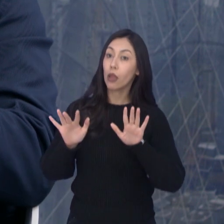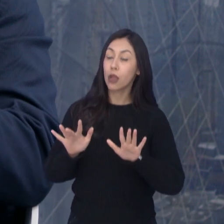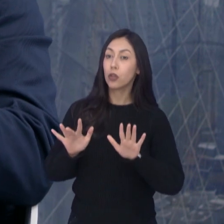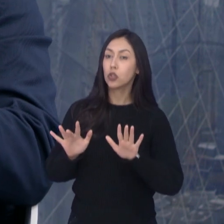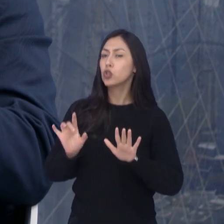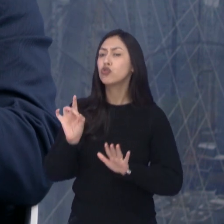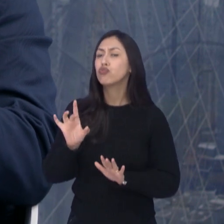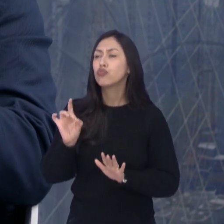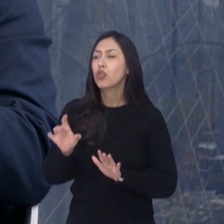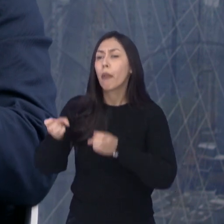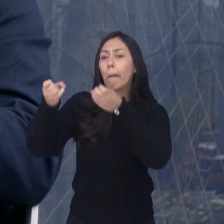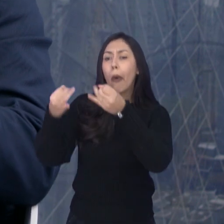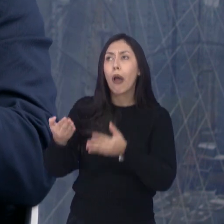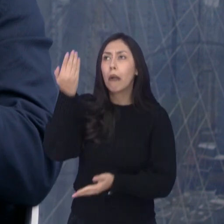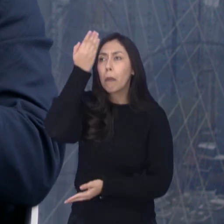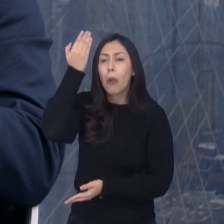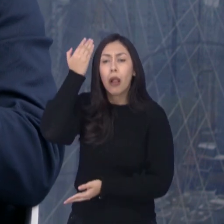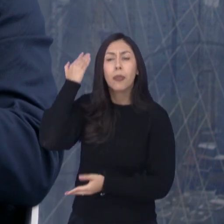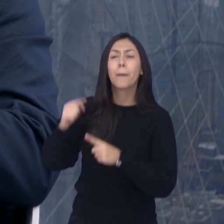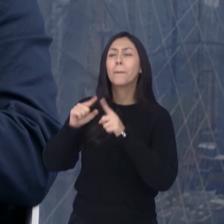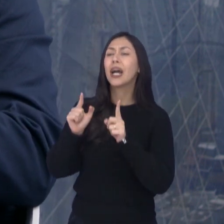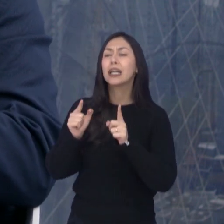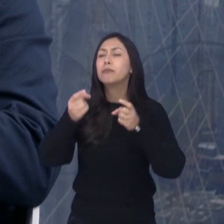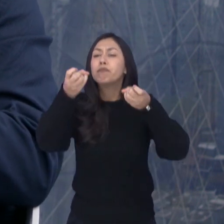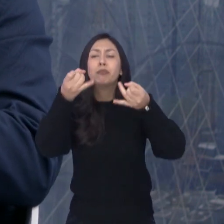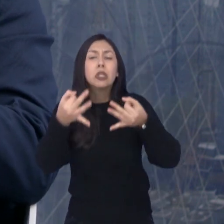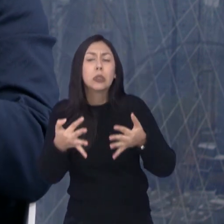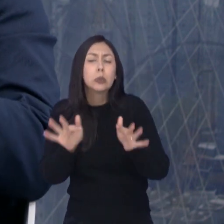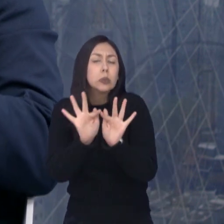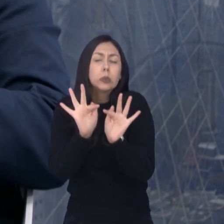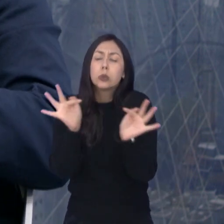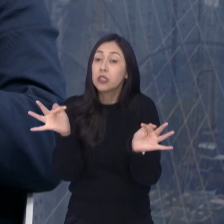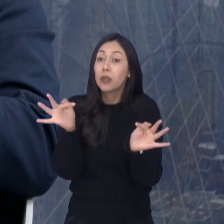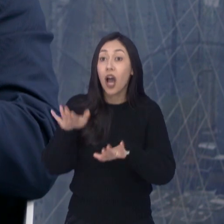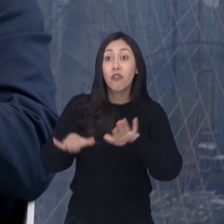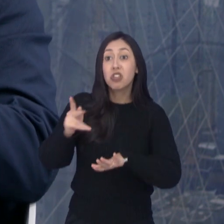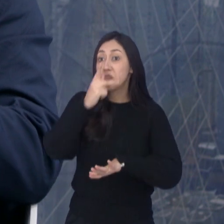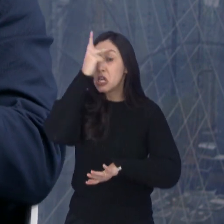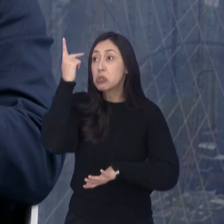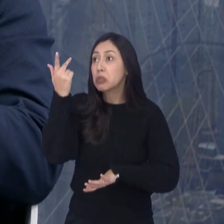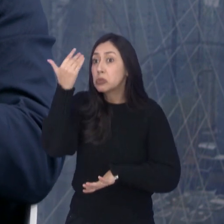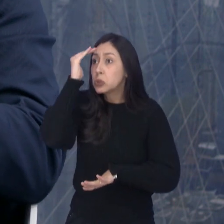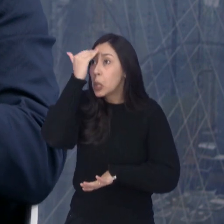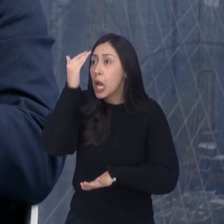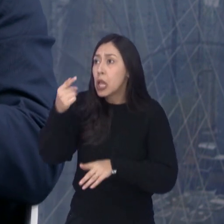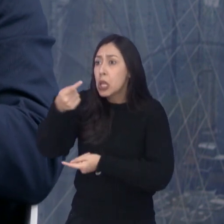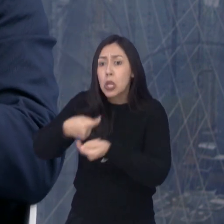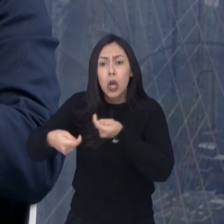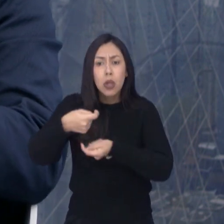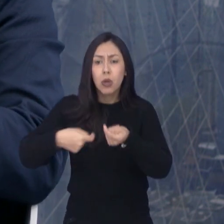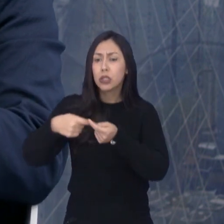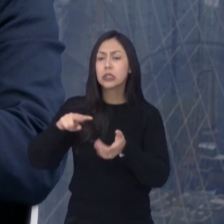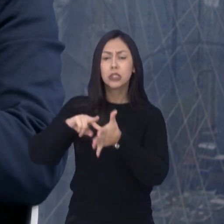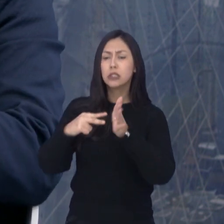definição acadêmica, tornando a linguagem um pouco mais palatável, né, para o público que de repente não tem tanta intimidade com a economia, não difere muito do que